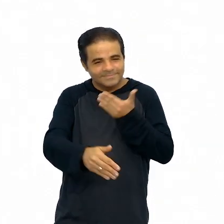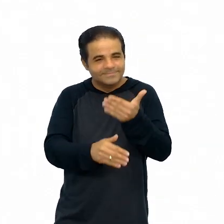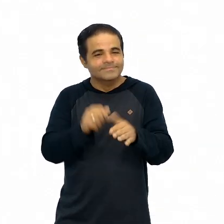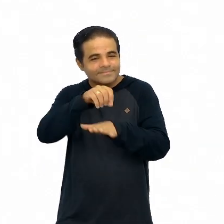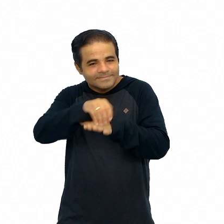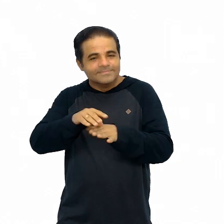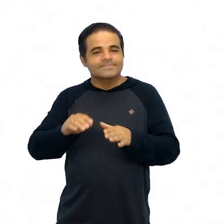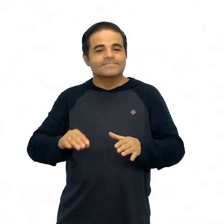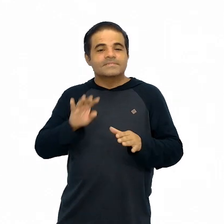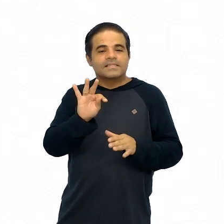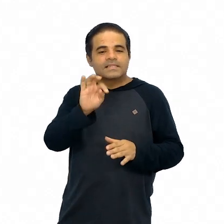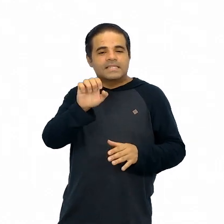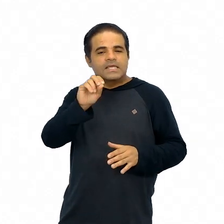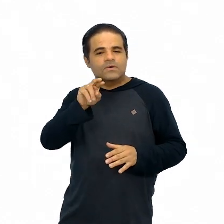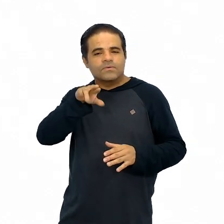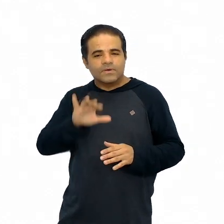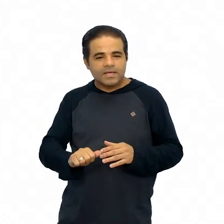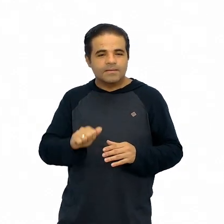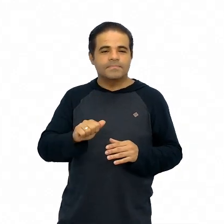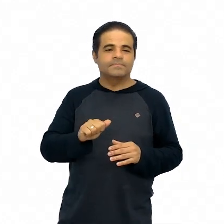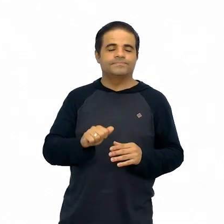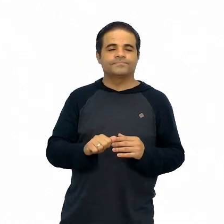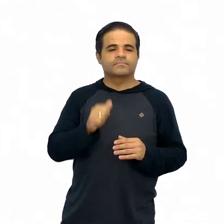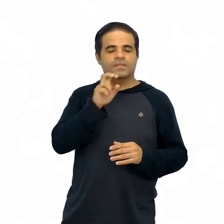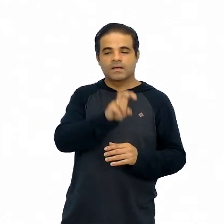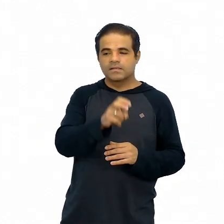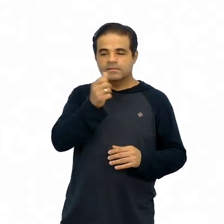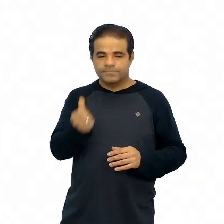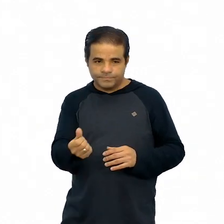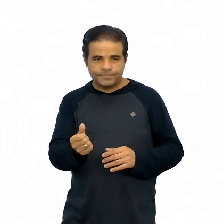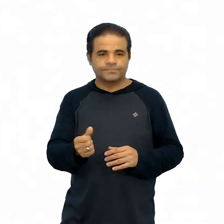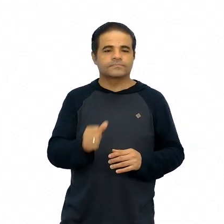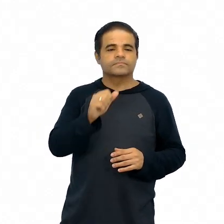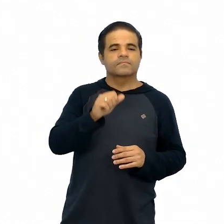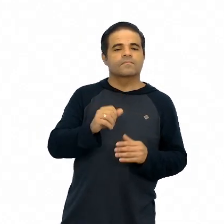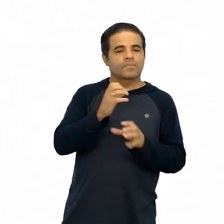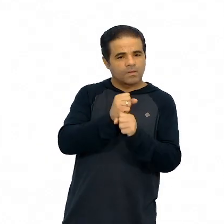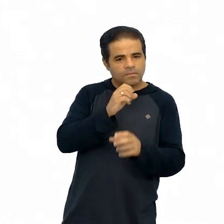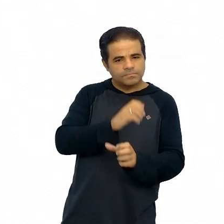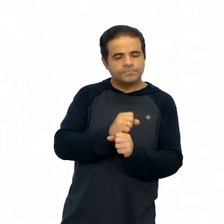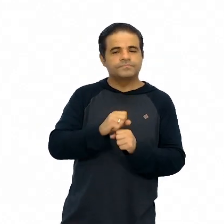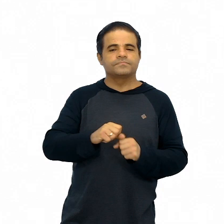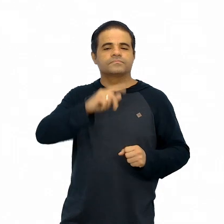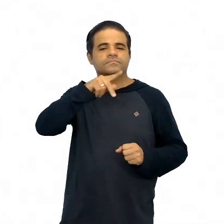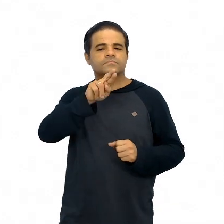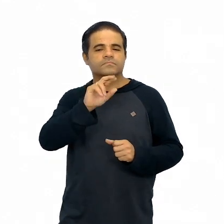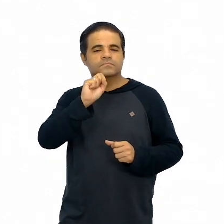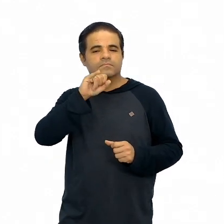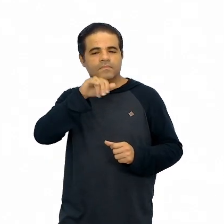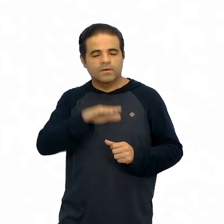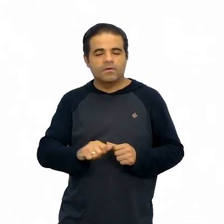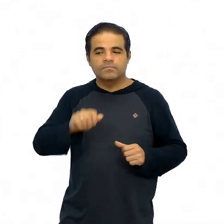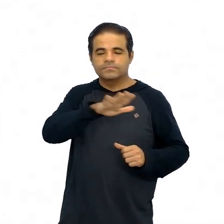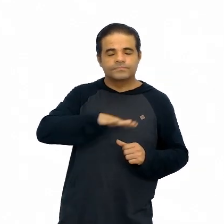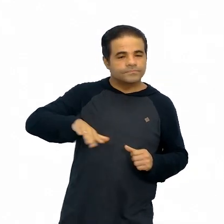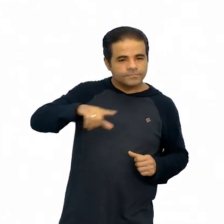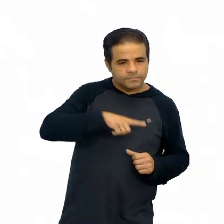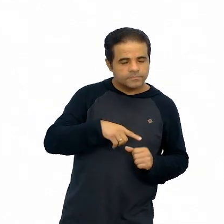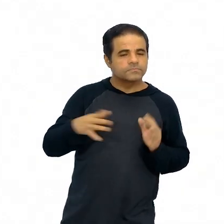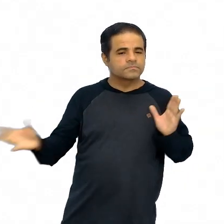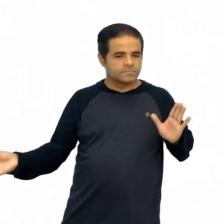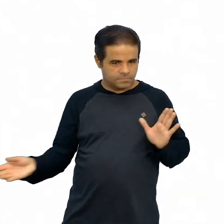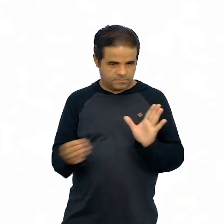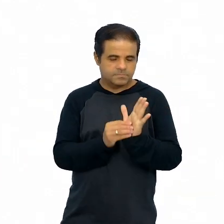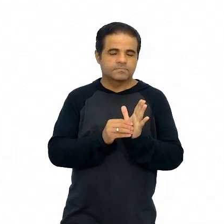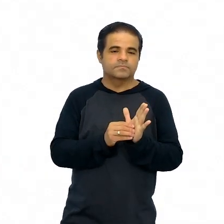Pitágoras. A aula 5 e 6, diagonal, cálculo da diagonal com prisma, aí a gente já está juntando a